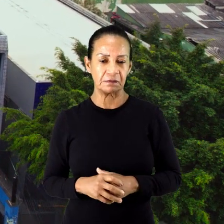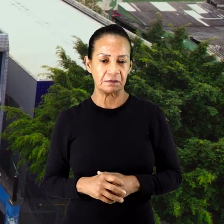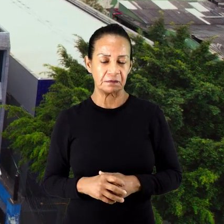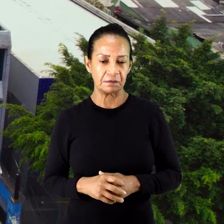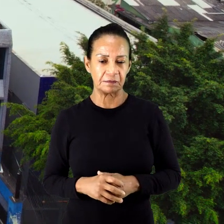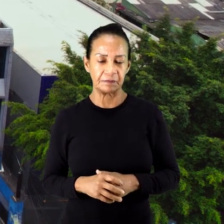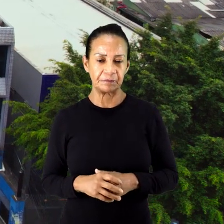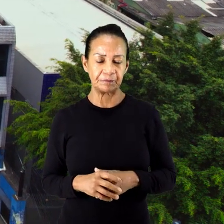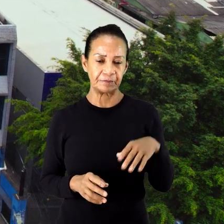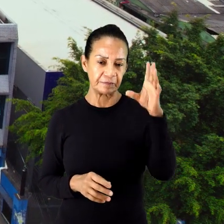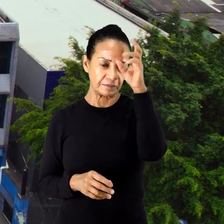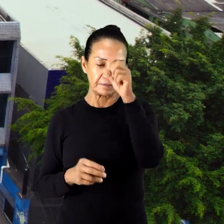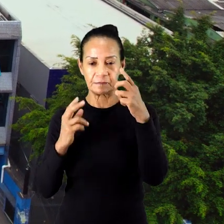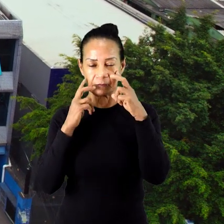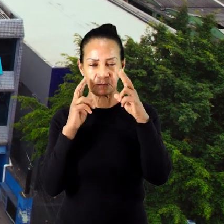a